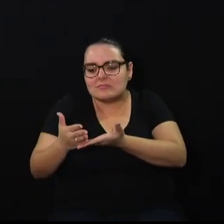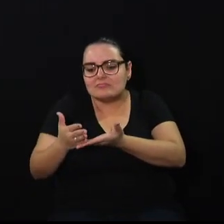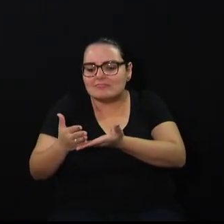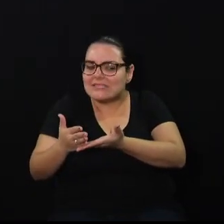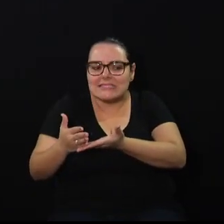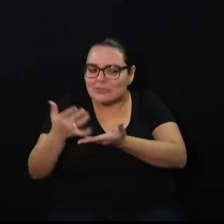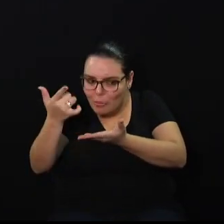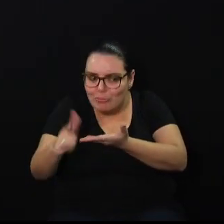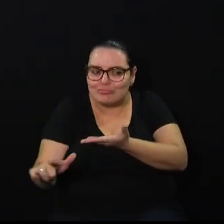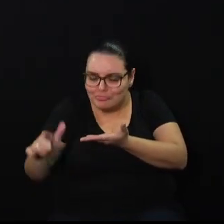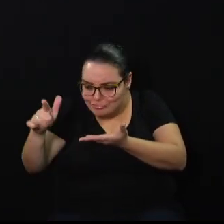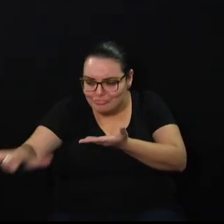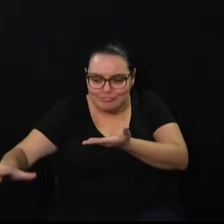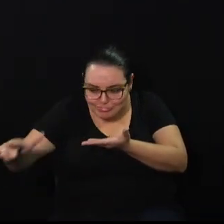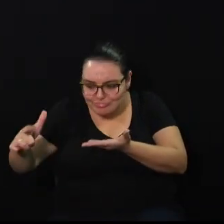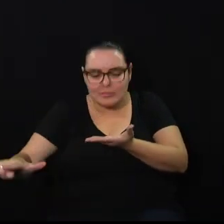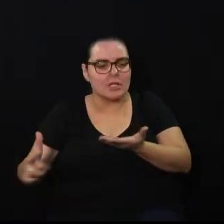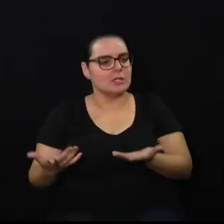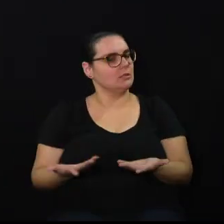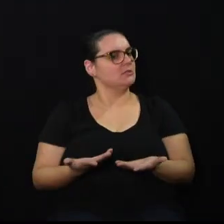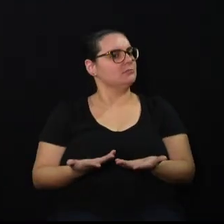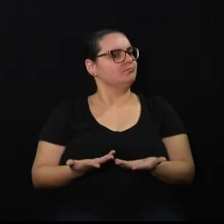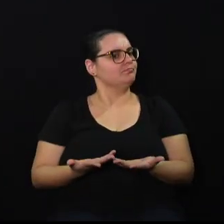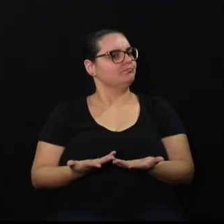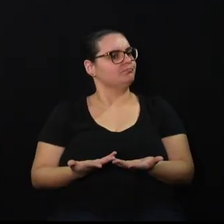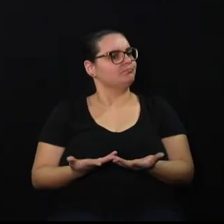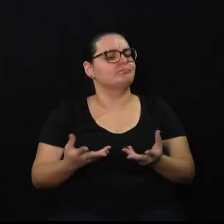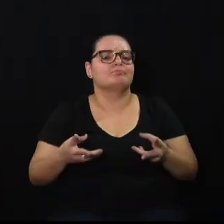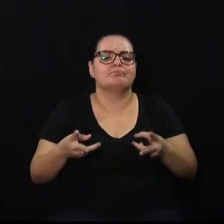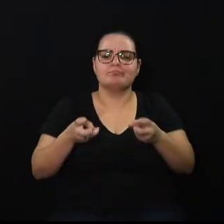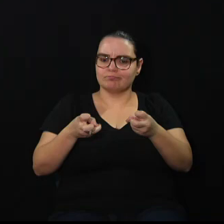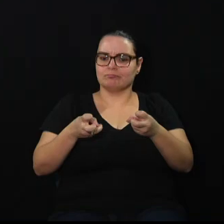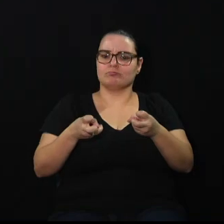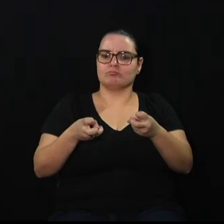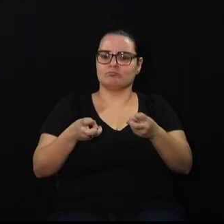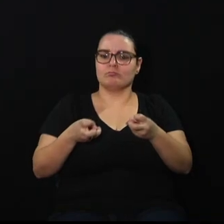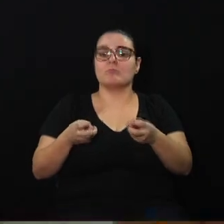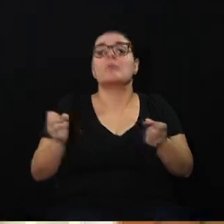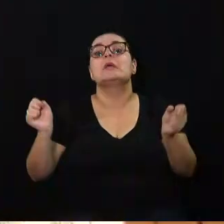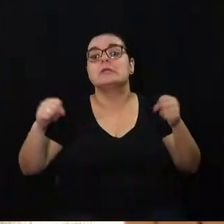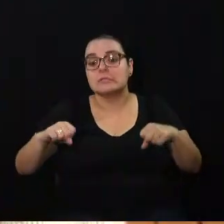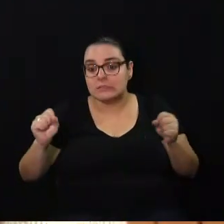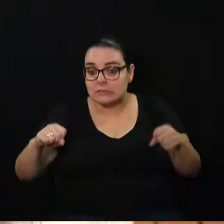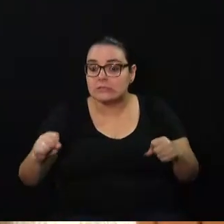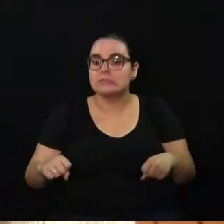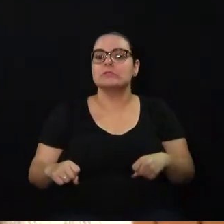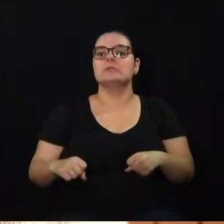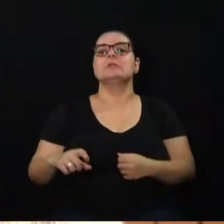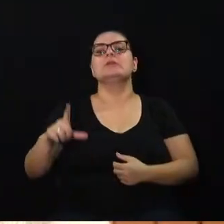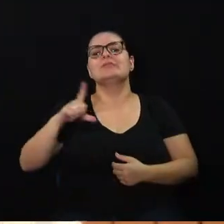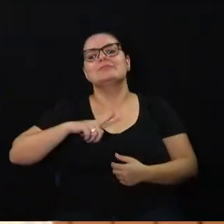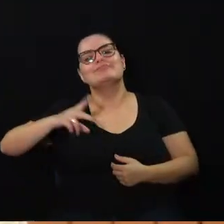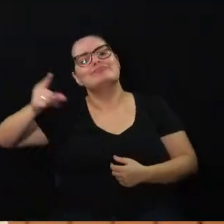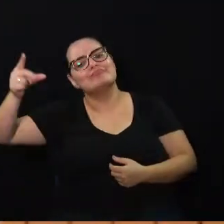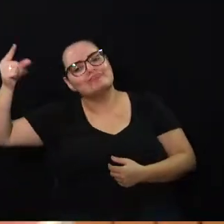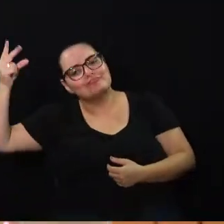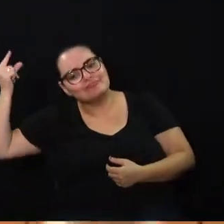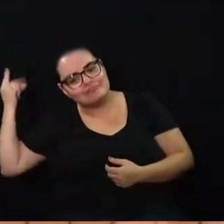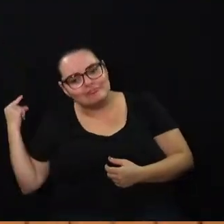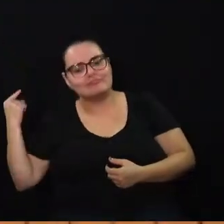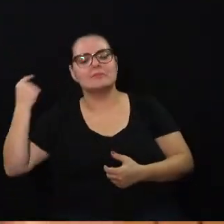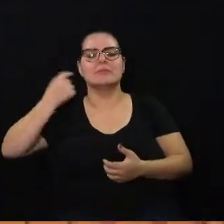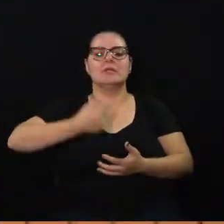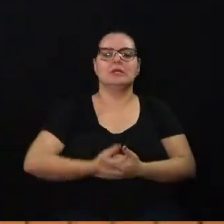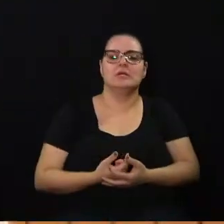freqüentemente esses cuidadores pais ou responsáveis eles conseguem identificar que sim tinha algo lá atrás que pode até